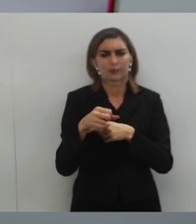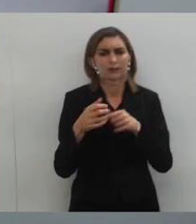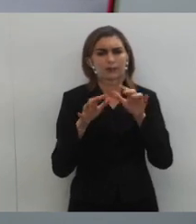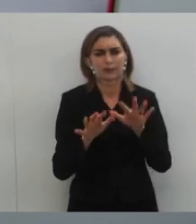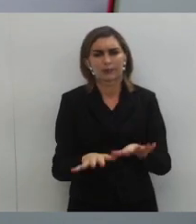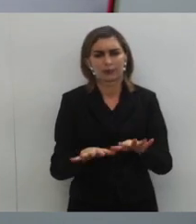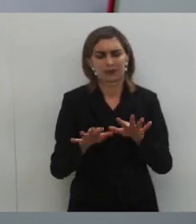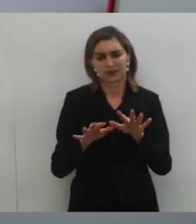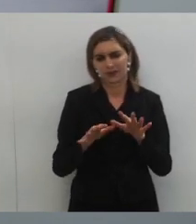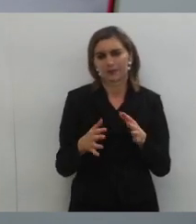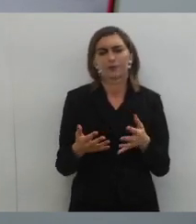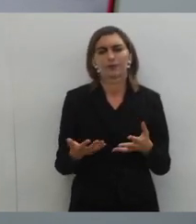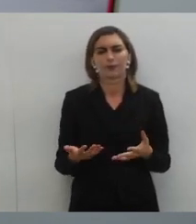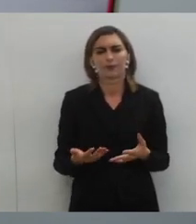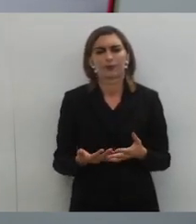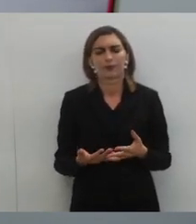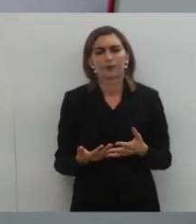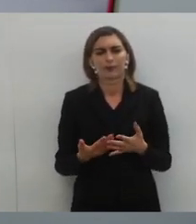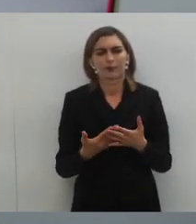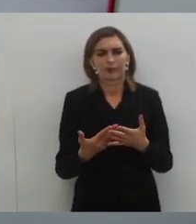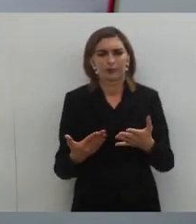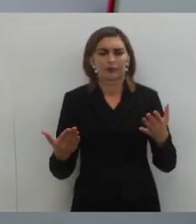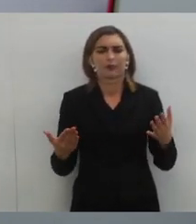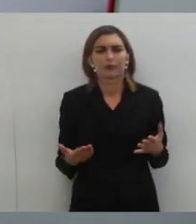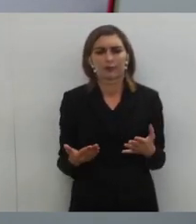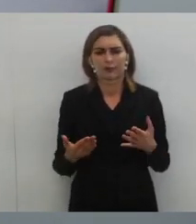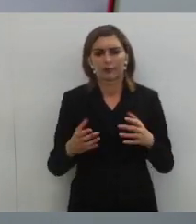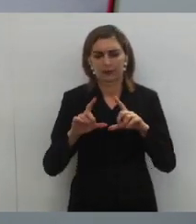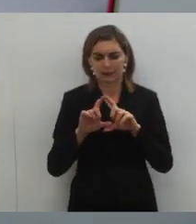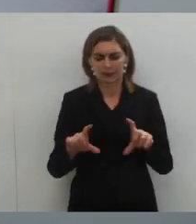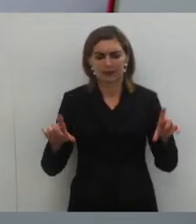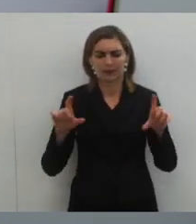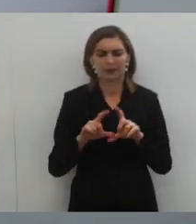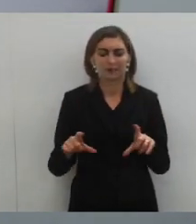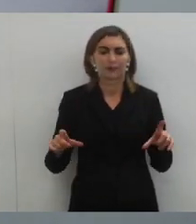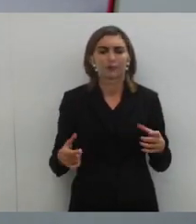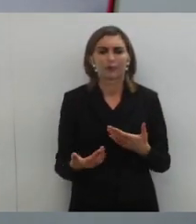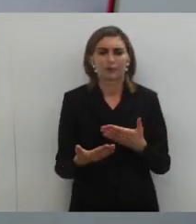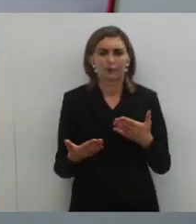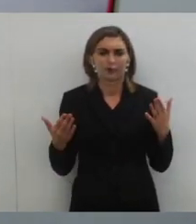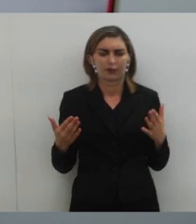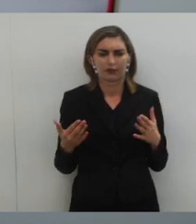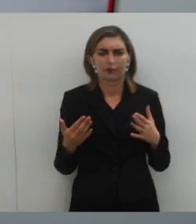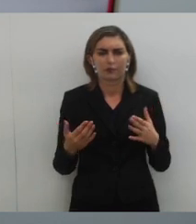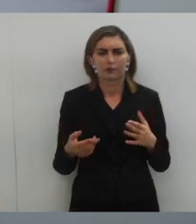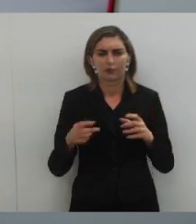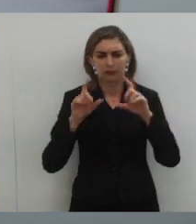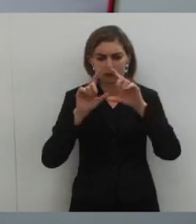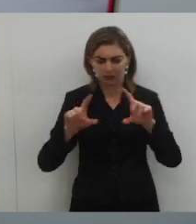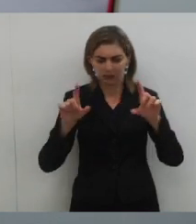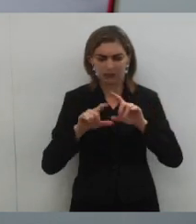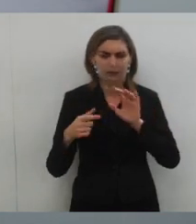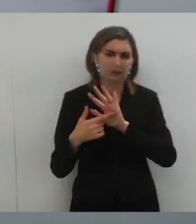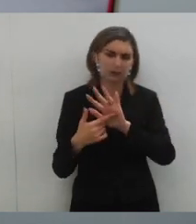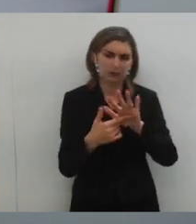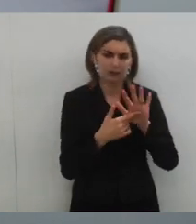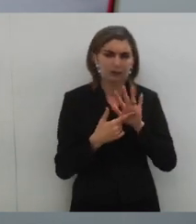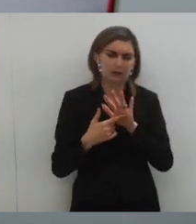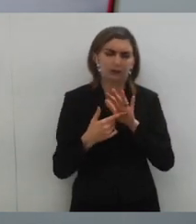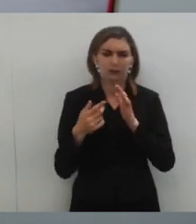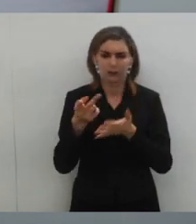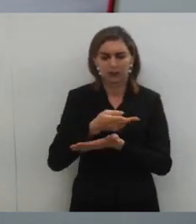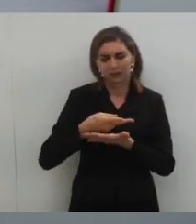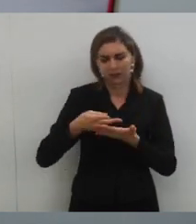estão dispostos na oração, né? Aí, no caso dos versos, quando ele se apresenta em forma de